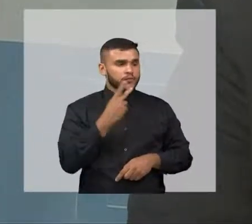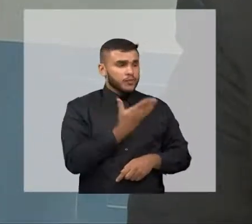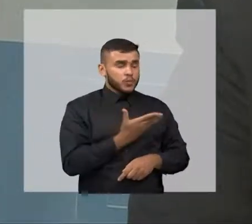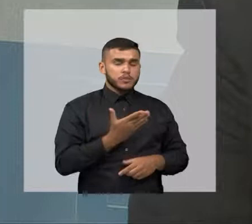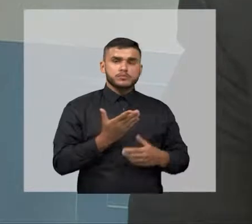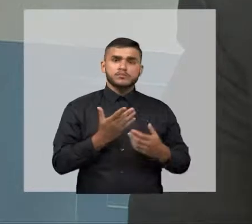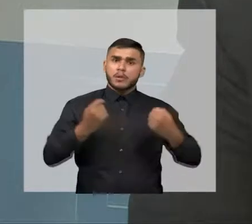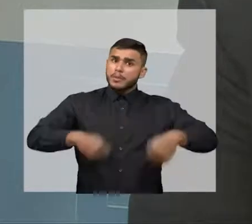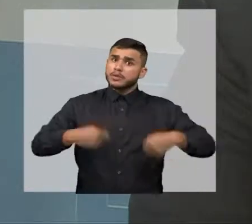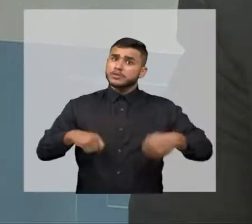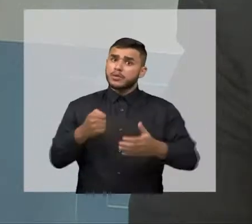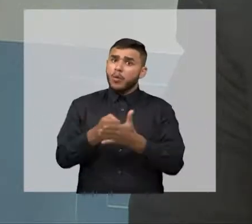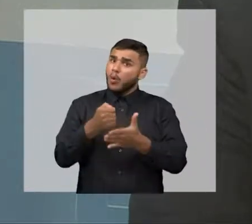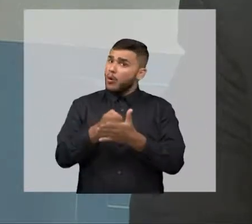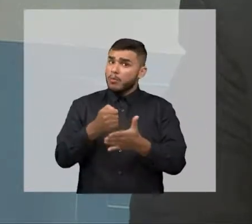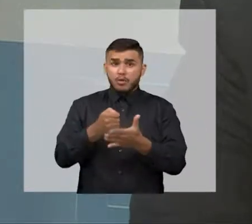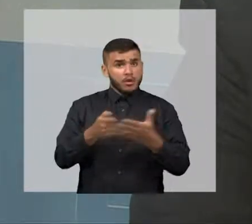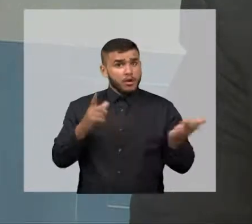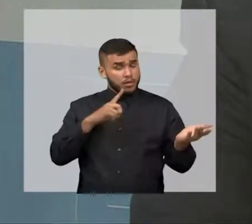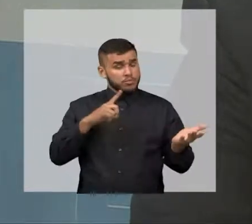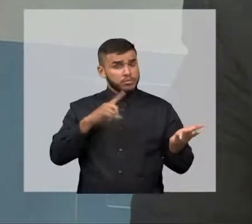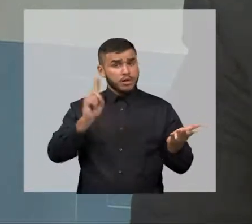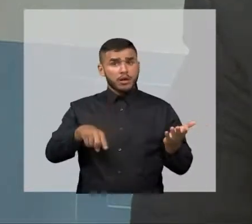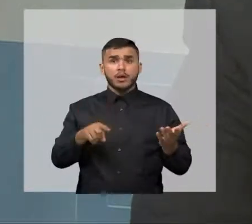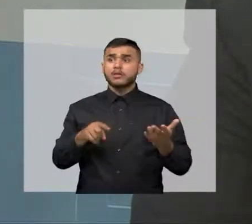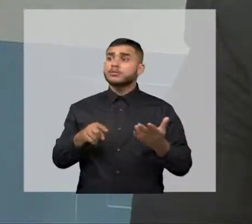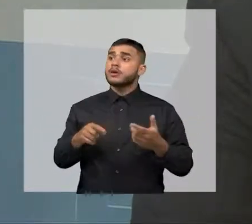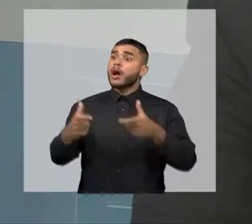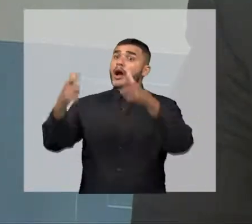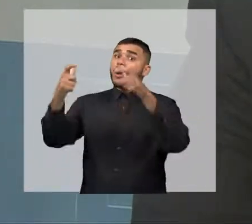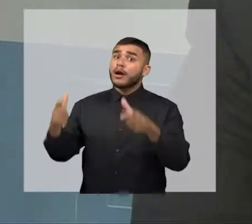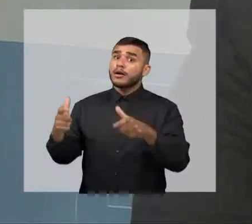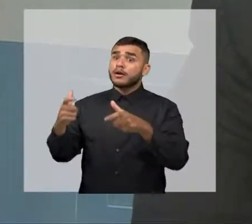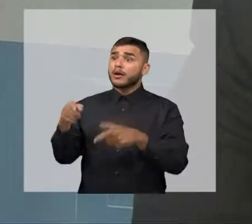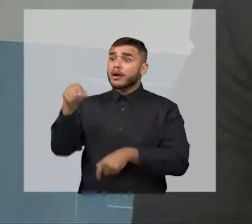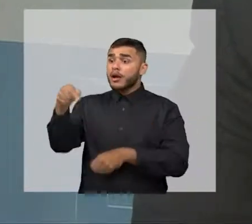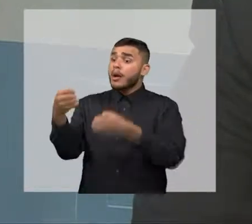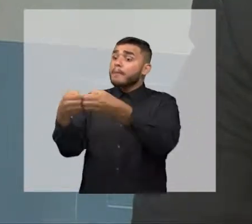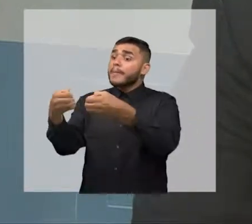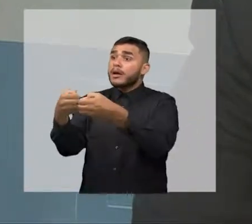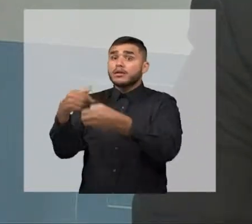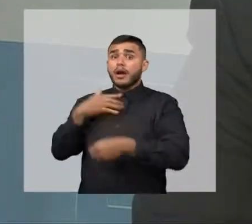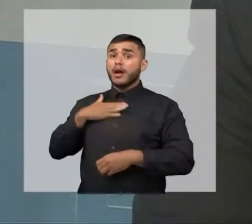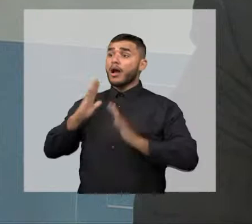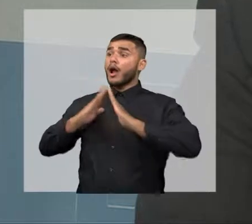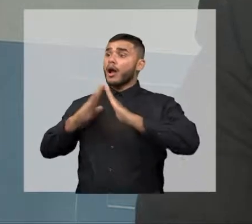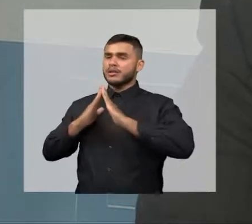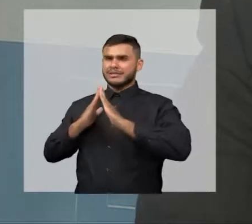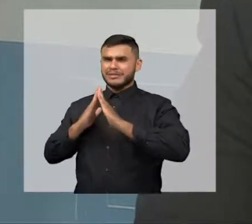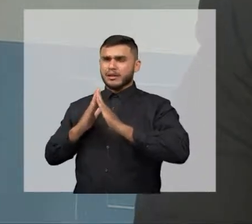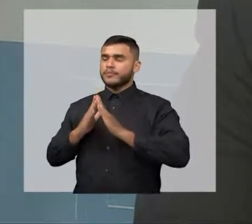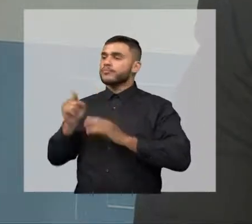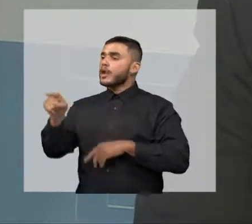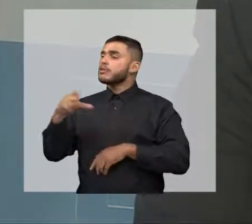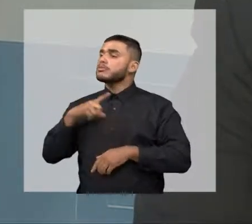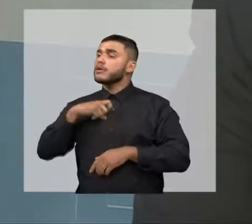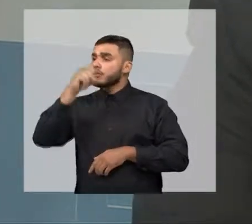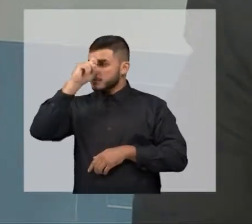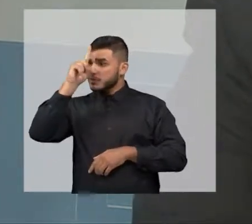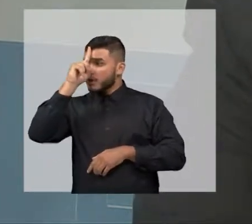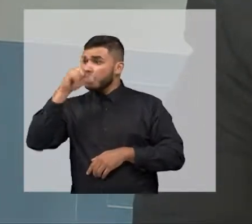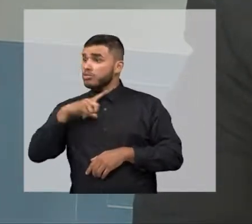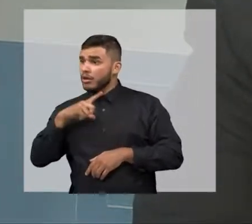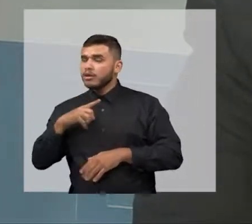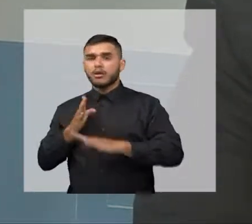brasileiro, que ele exige esse atendimento seja feito por uma rede em relação ao local que ele mora, né? Sim. Porque, para você ter